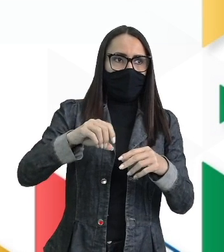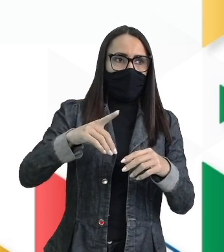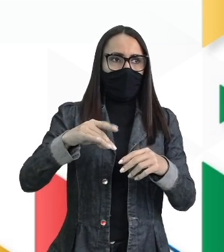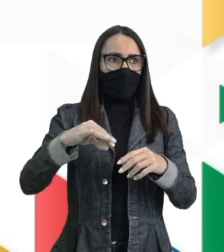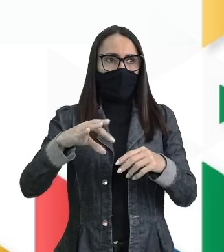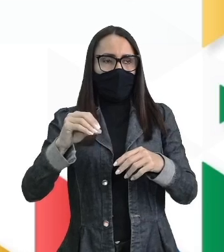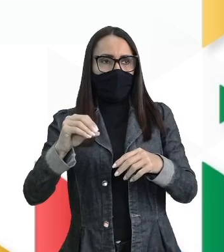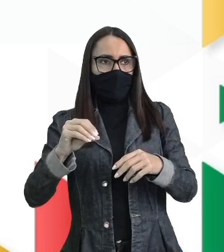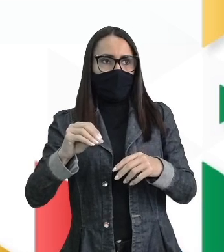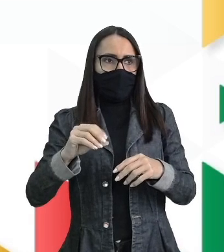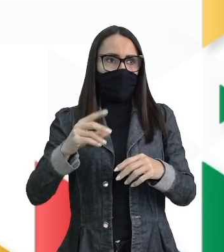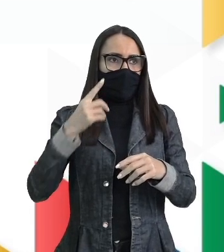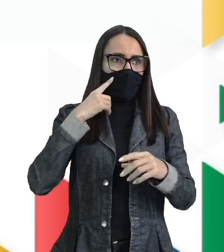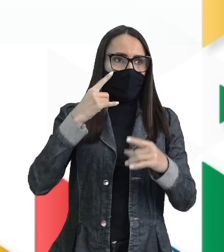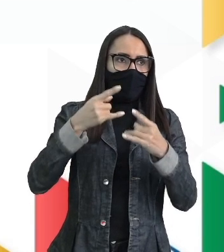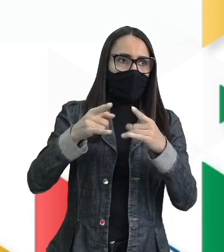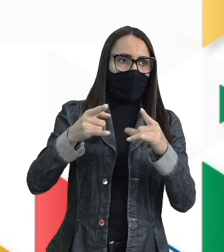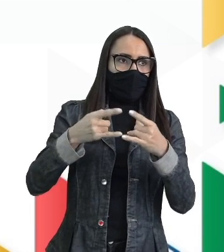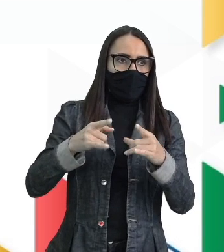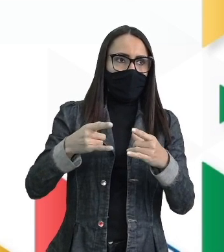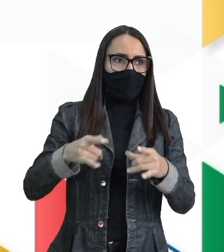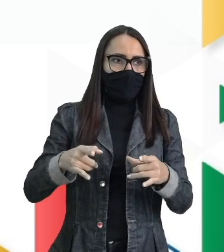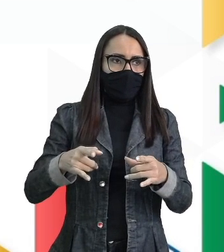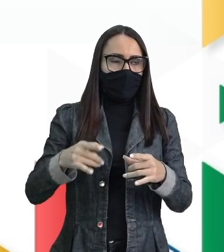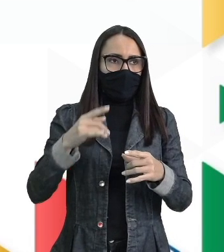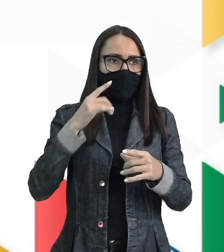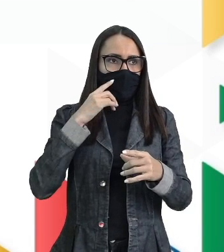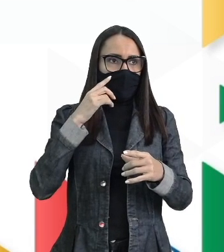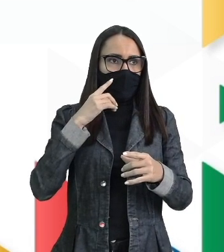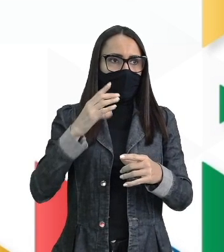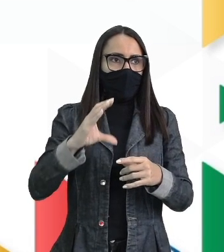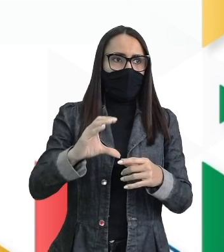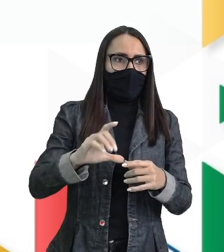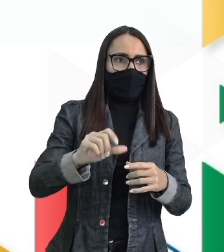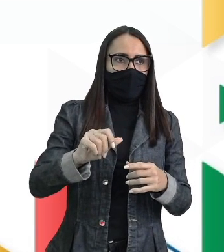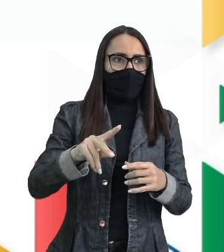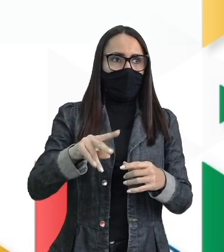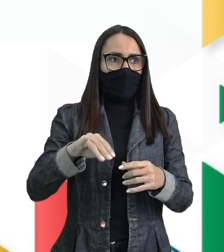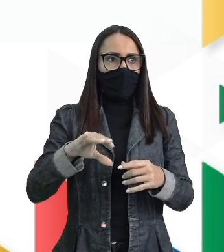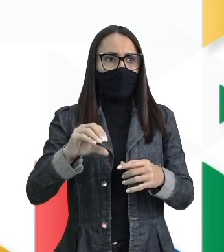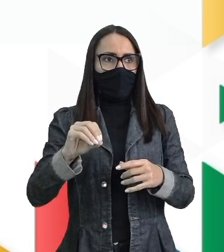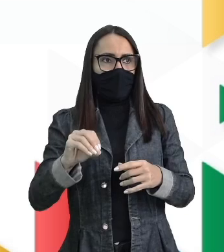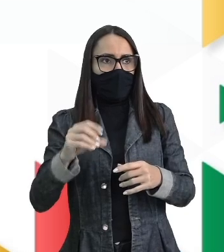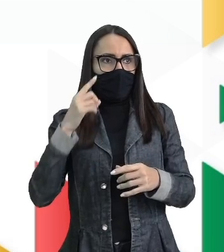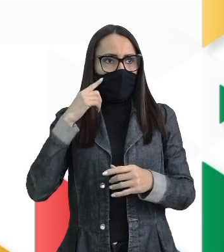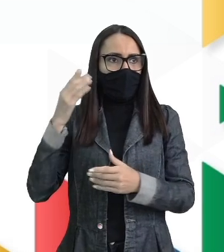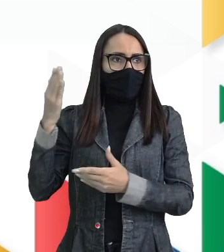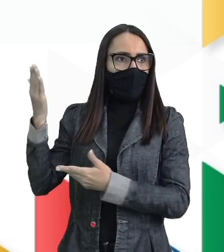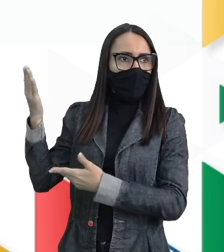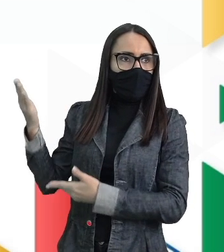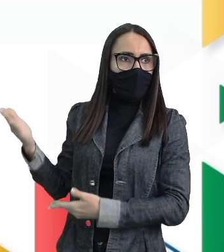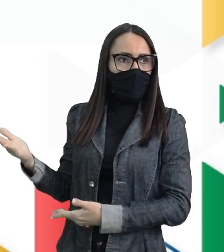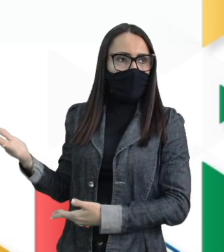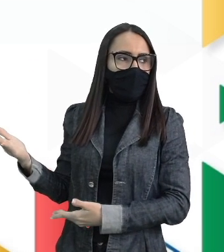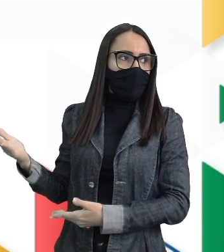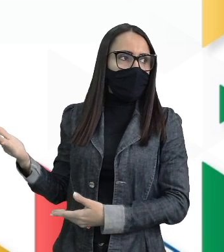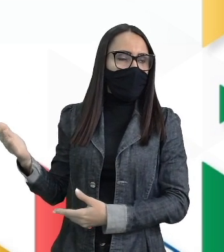as vértebras cervicais, a clavícula, a escápula,